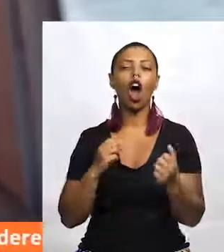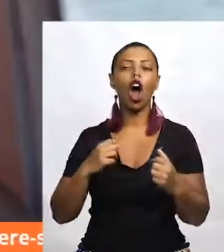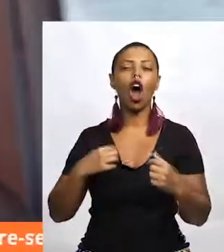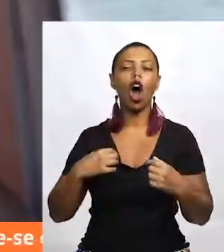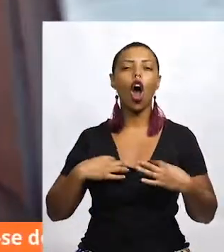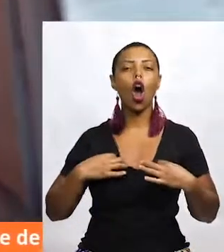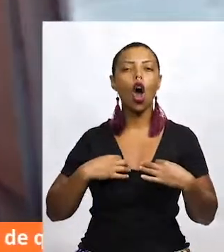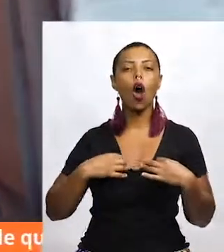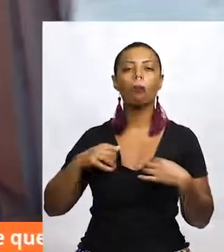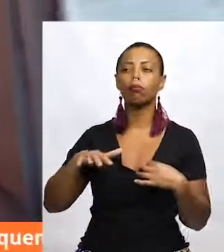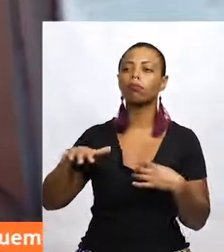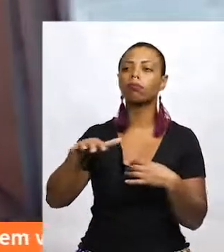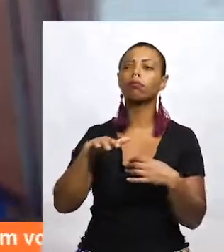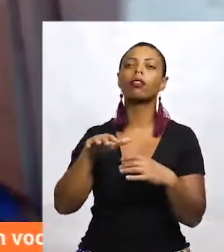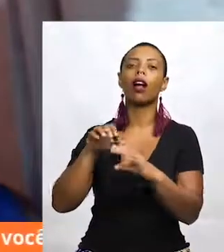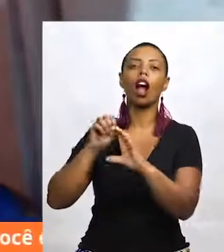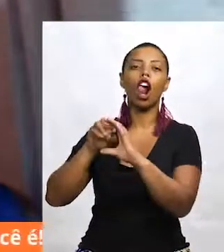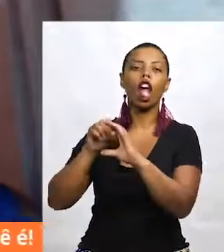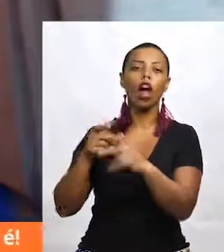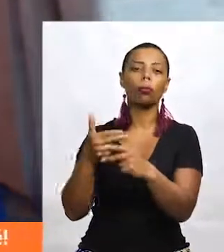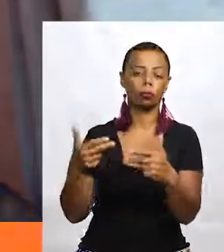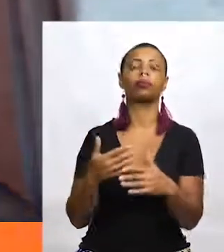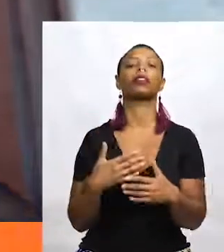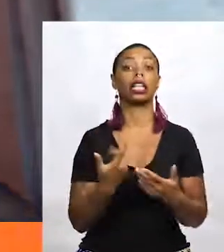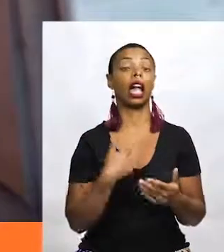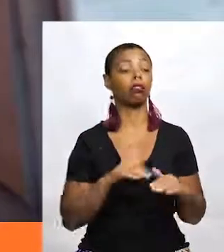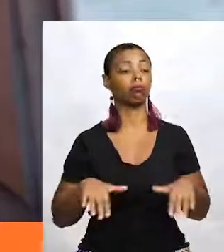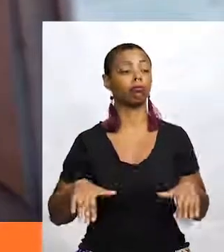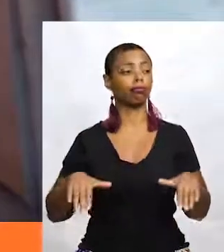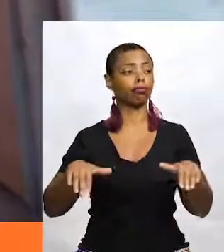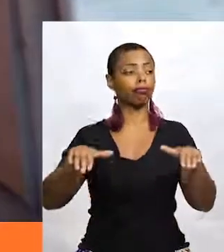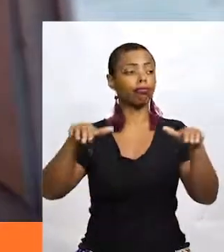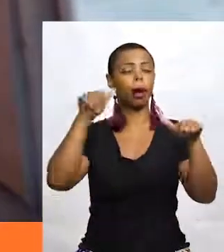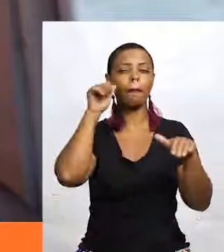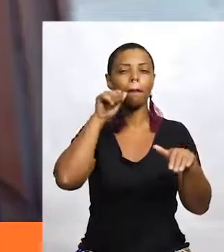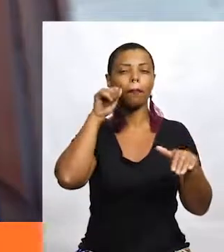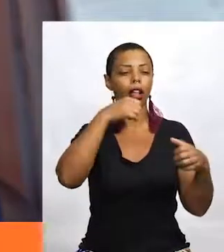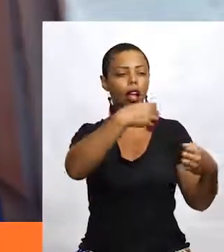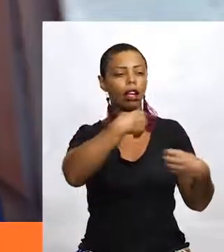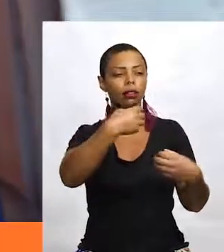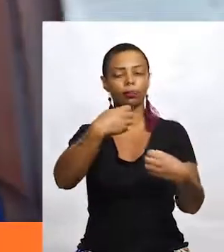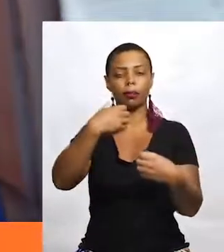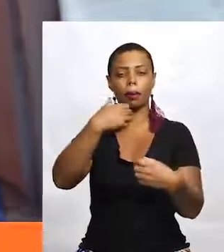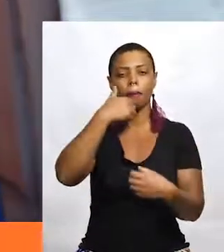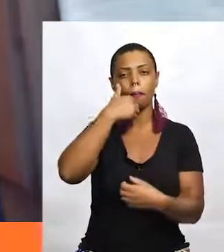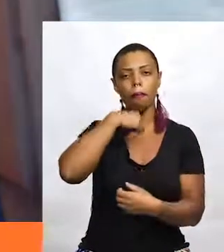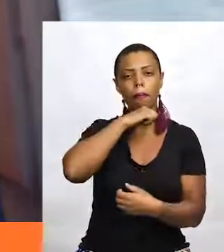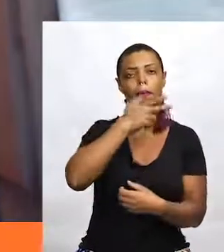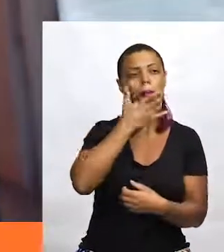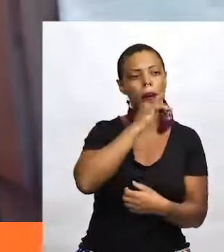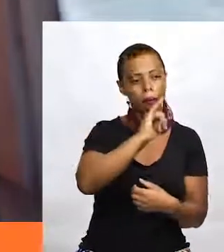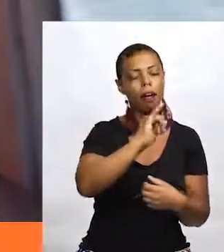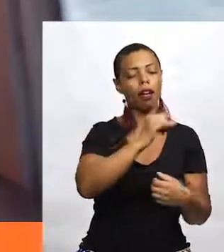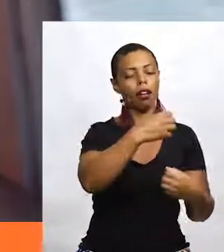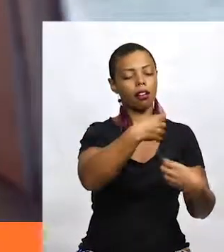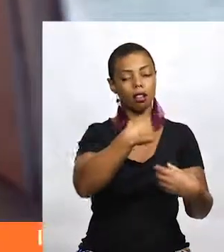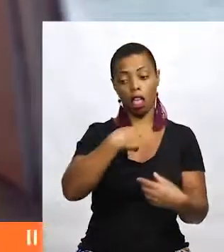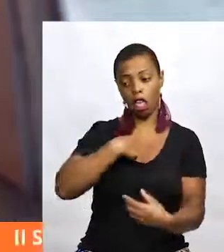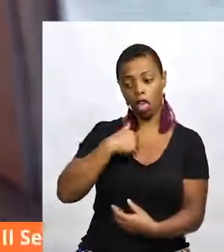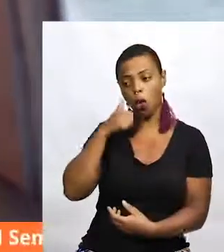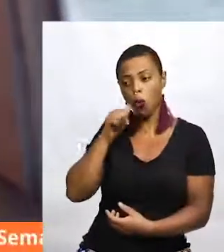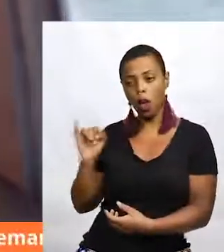nesse âmbito. A gente era. As meninas eram ensinadas a ter. Eu e minha irmã, né?